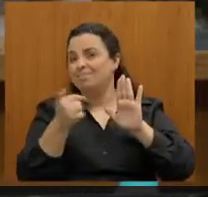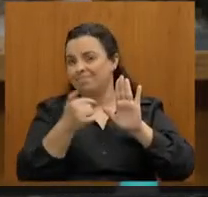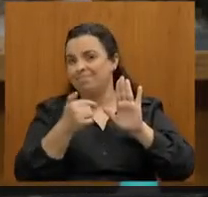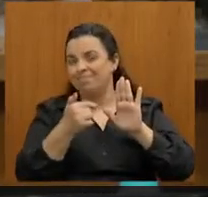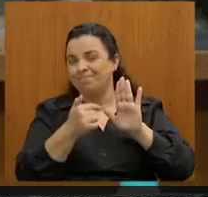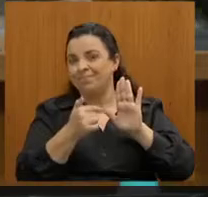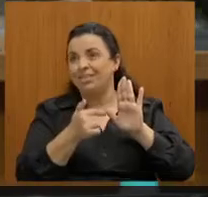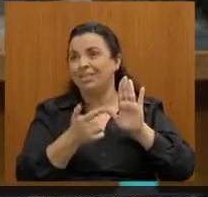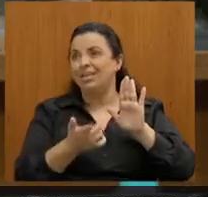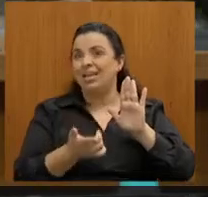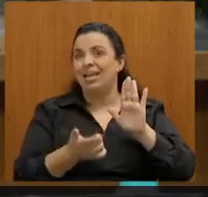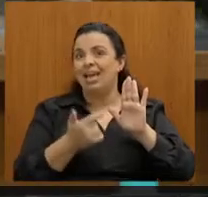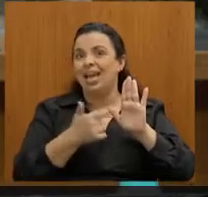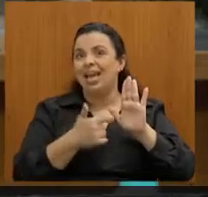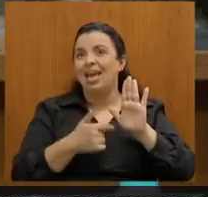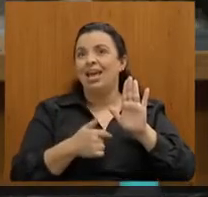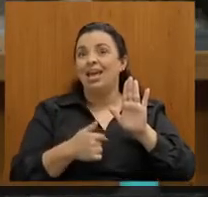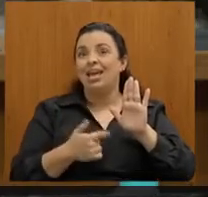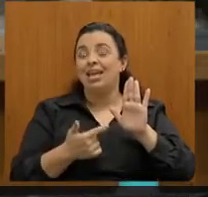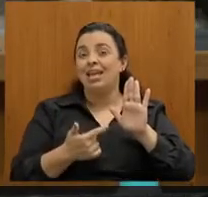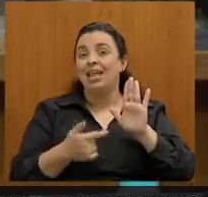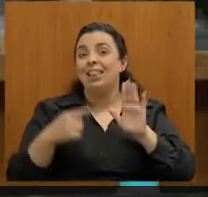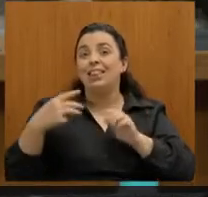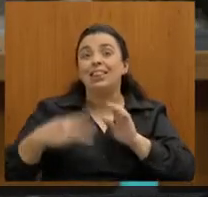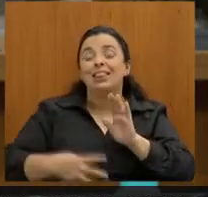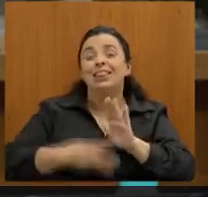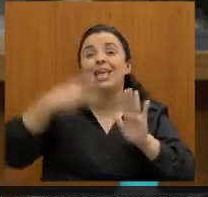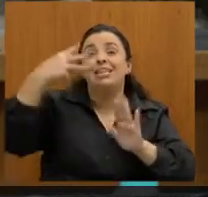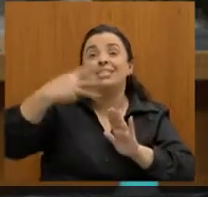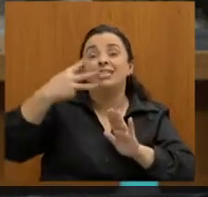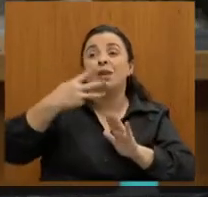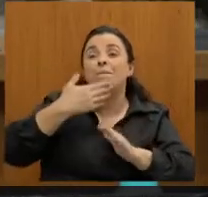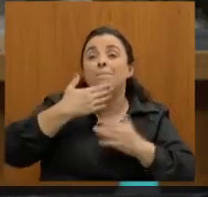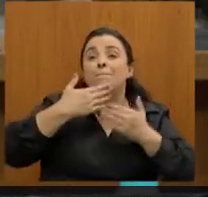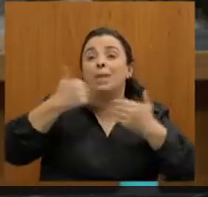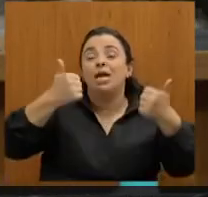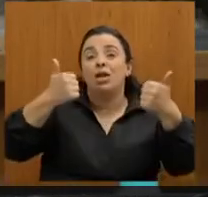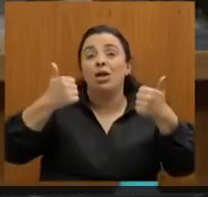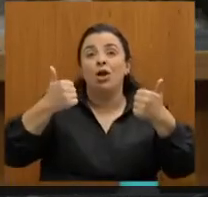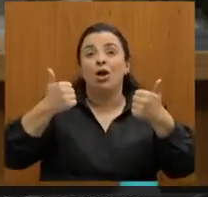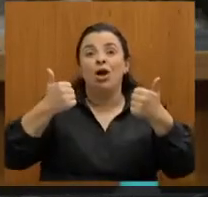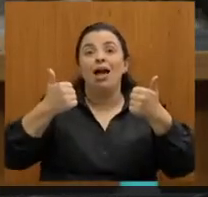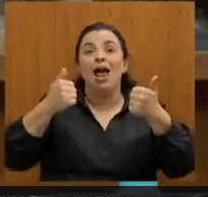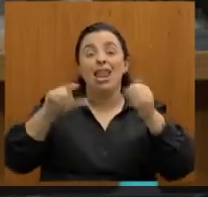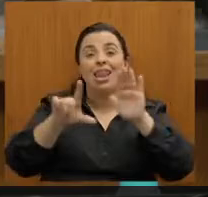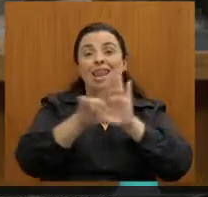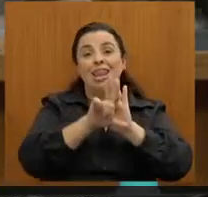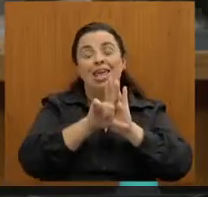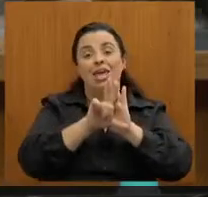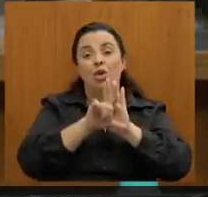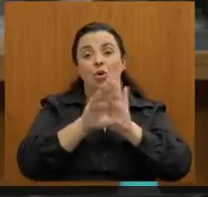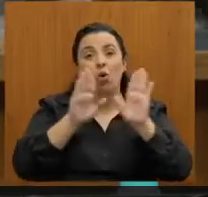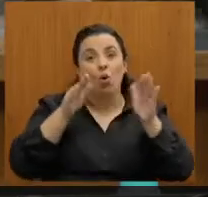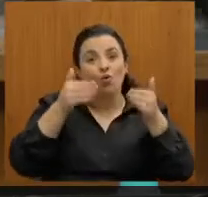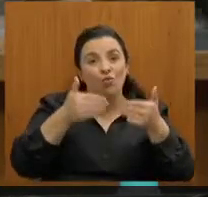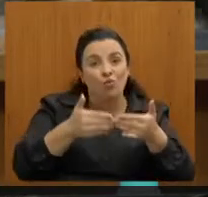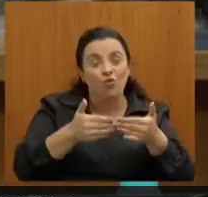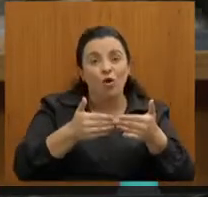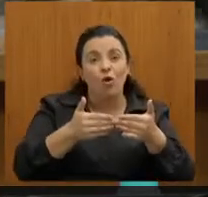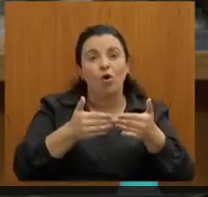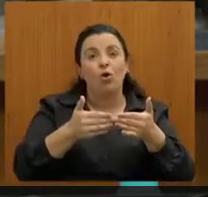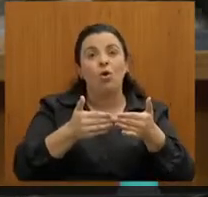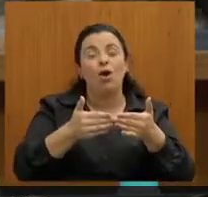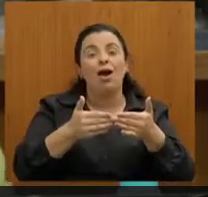e é considerada a terceira melhor legislação no mundo a respeito da violência doméstica e familiar contra a